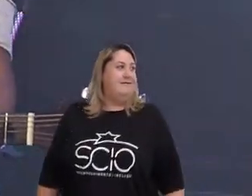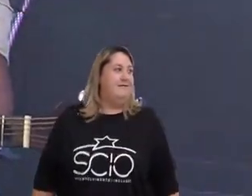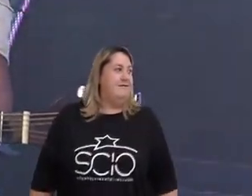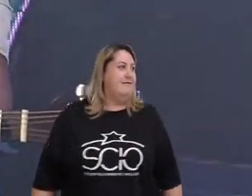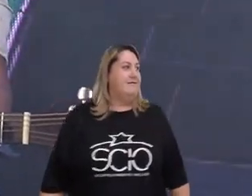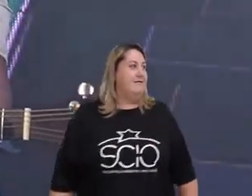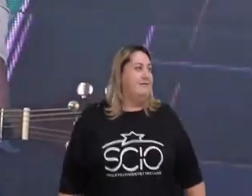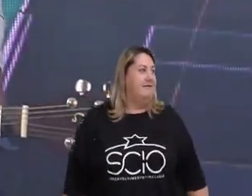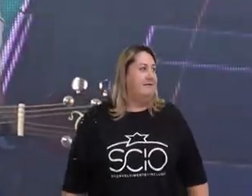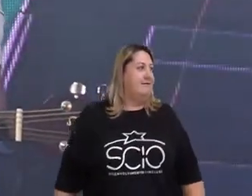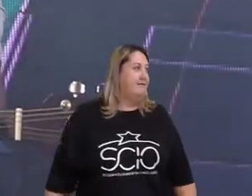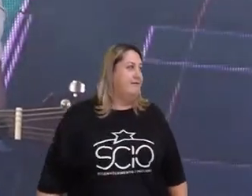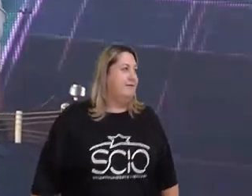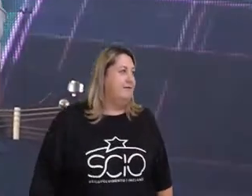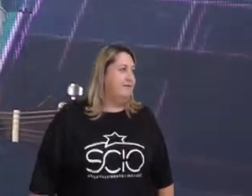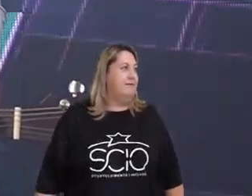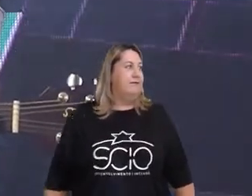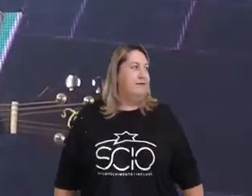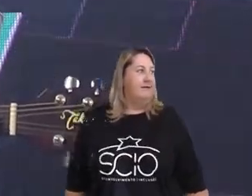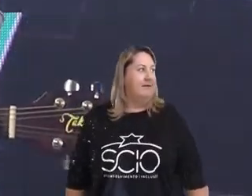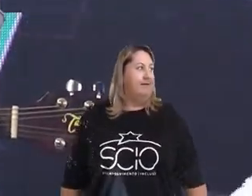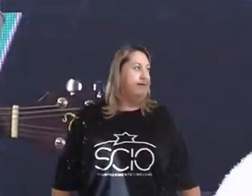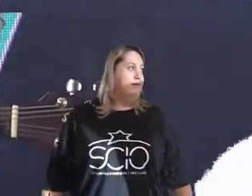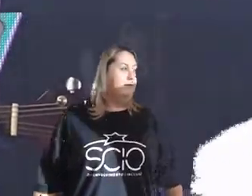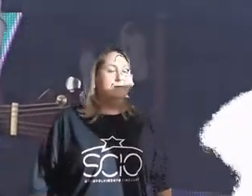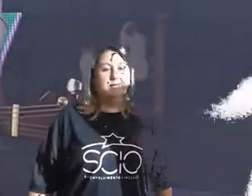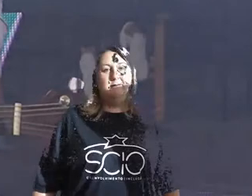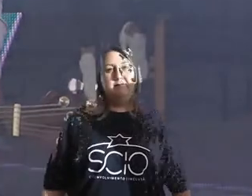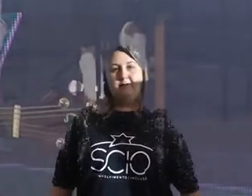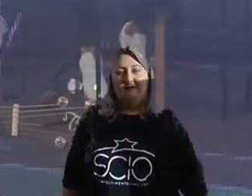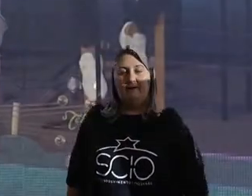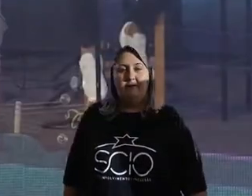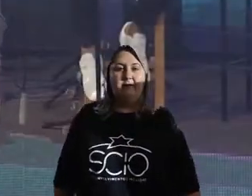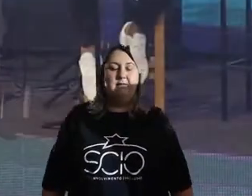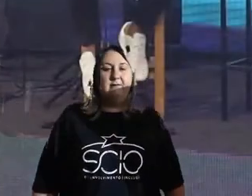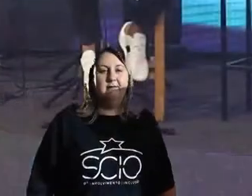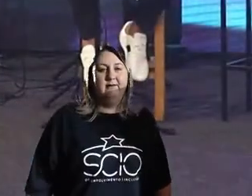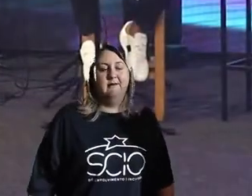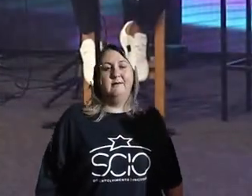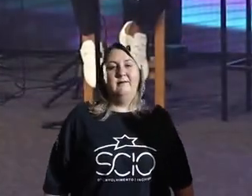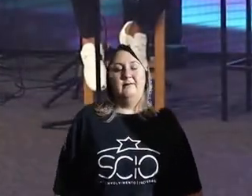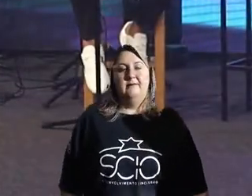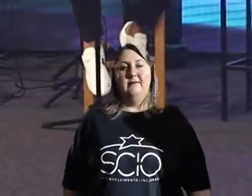ninguém e nem quer amar. Tá bom do jeito que tá.